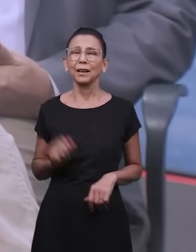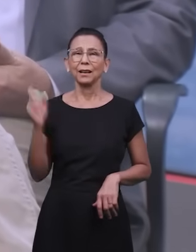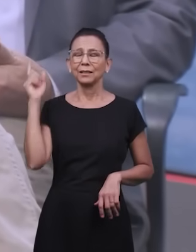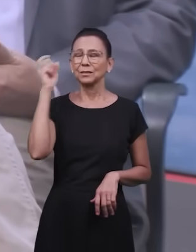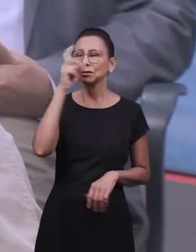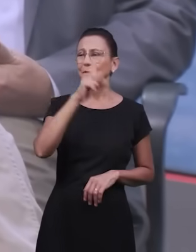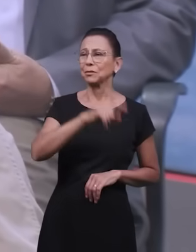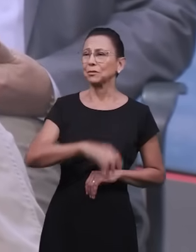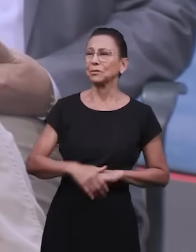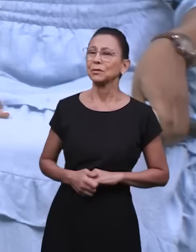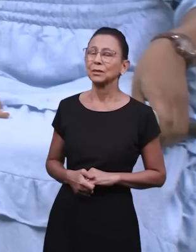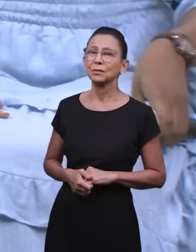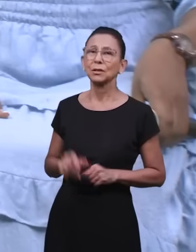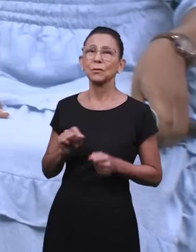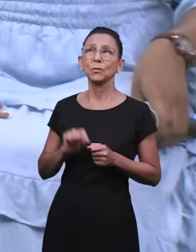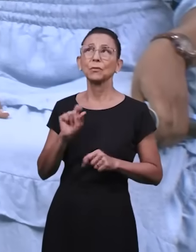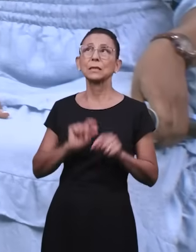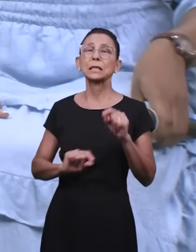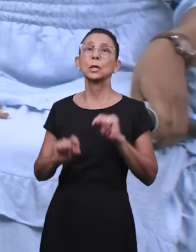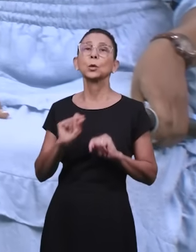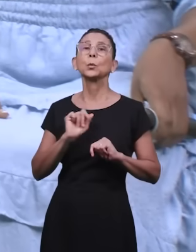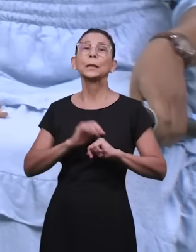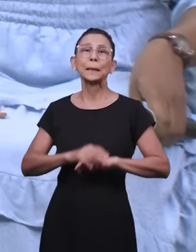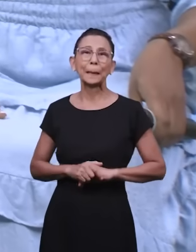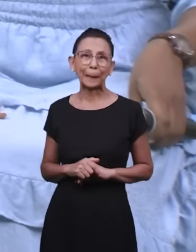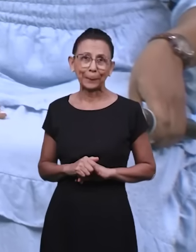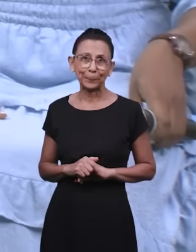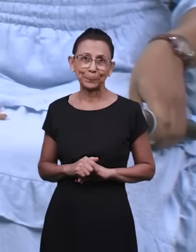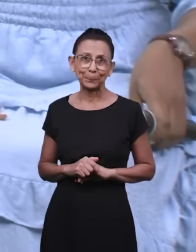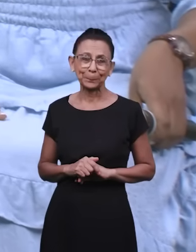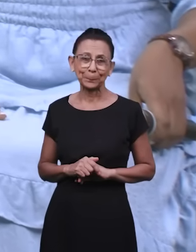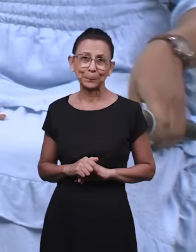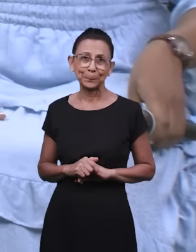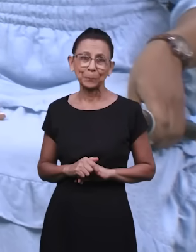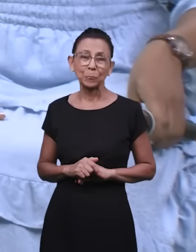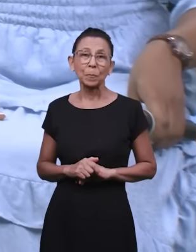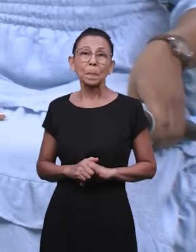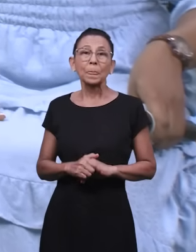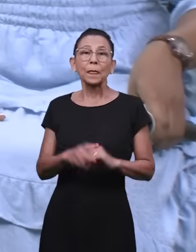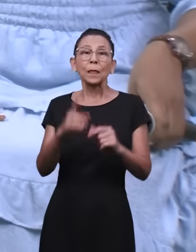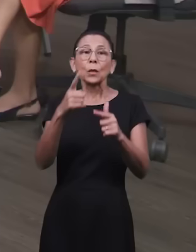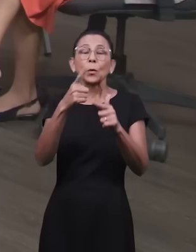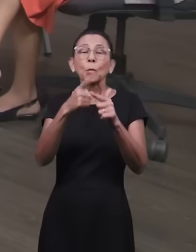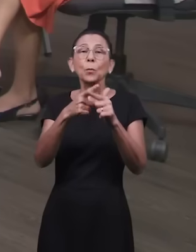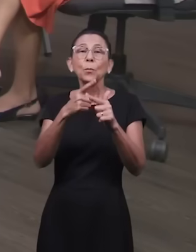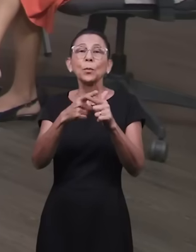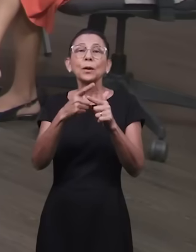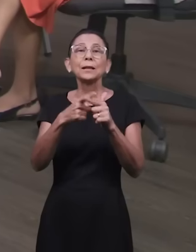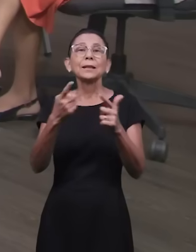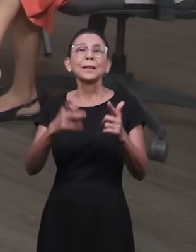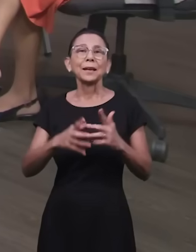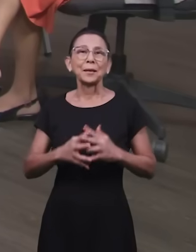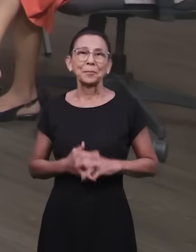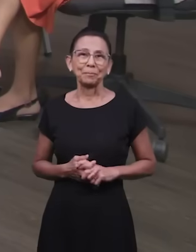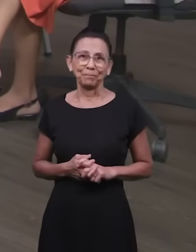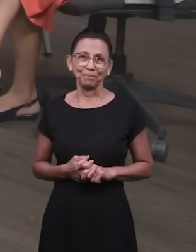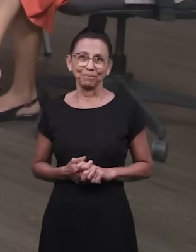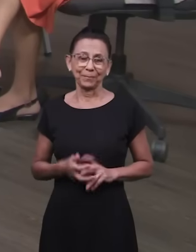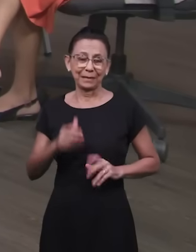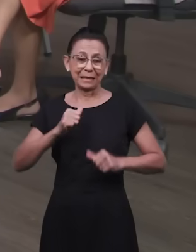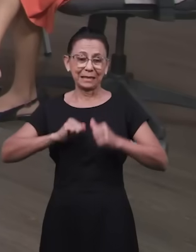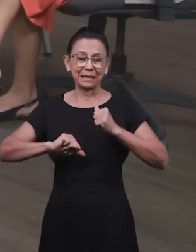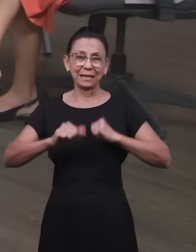posso fazer por isso? Então observar os gatilhos e cuidar da história de vida. Por quê? Porque a reação